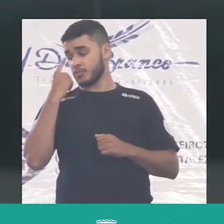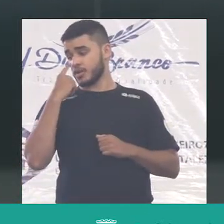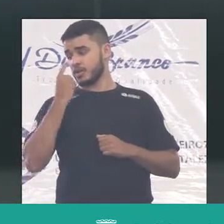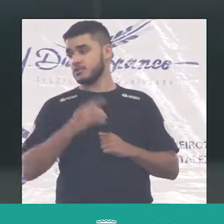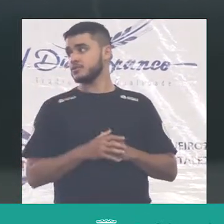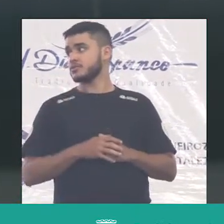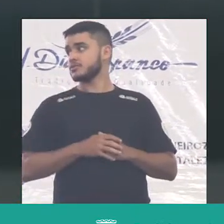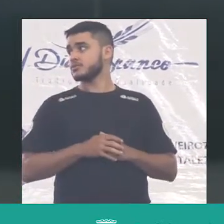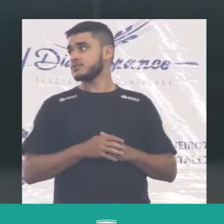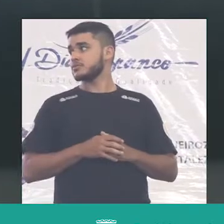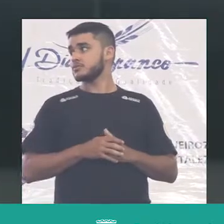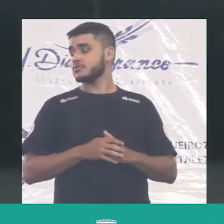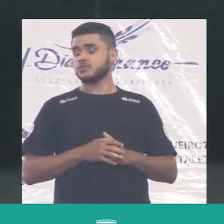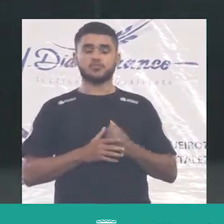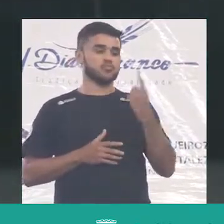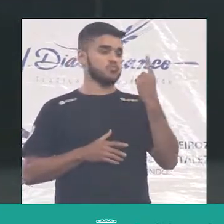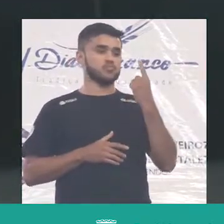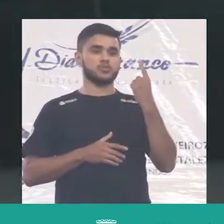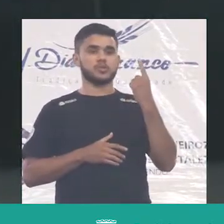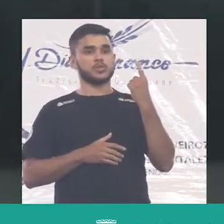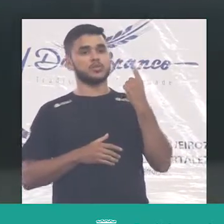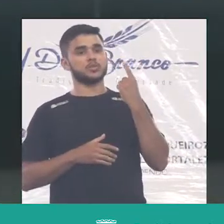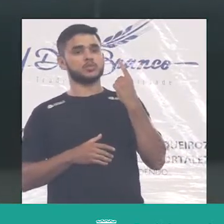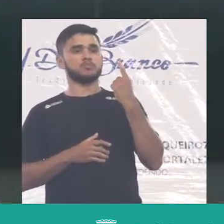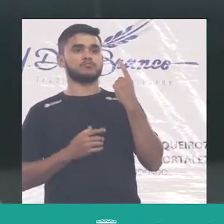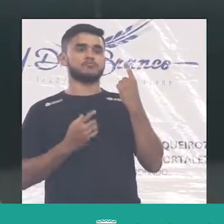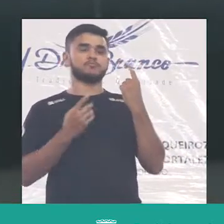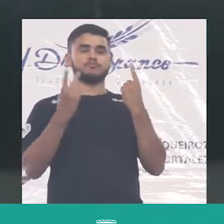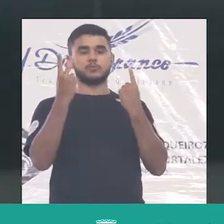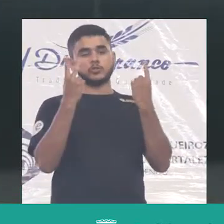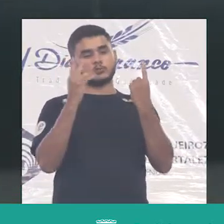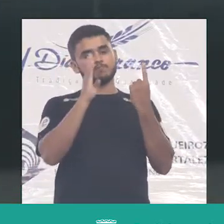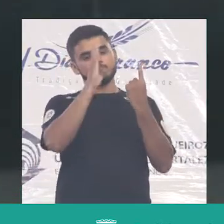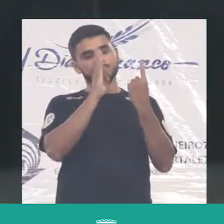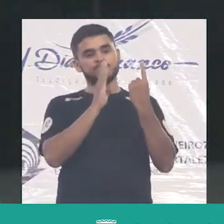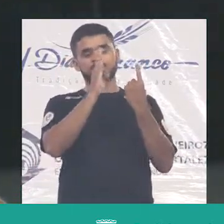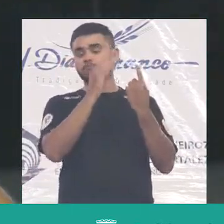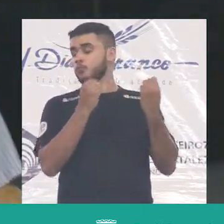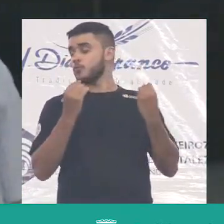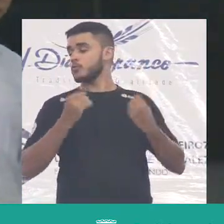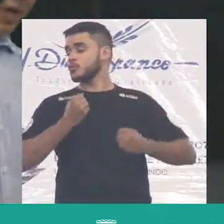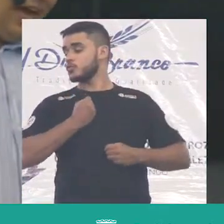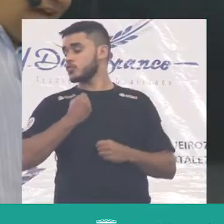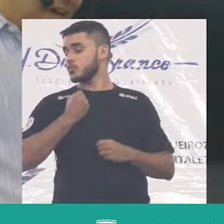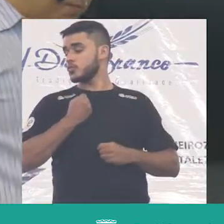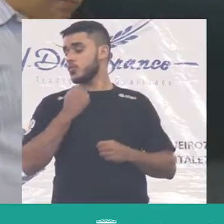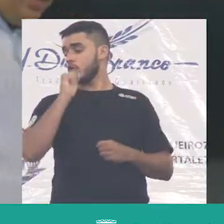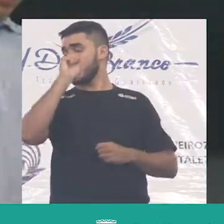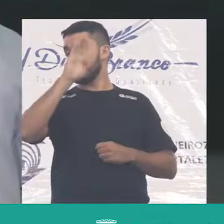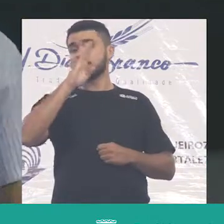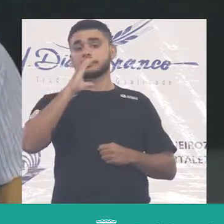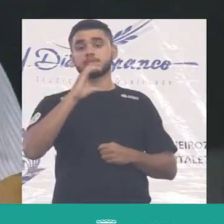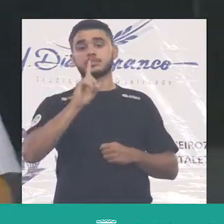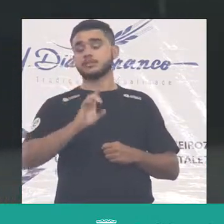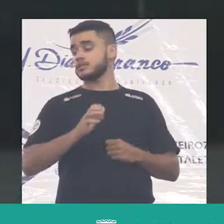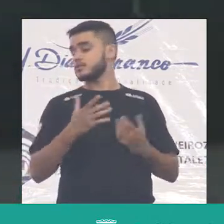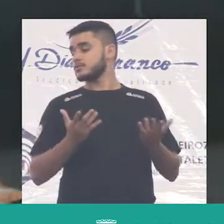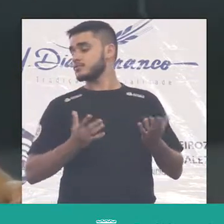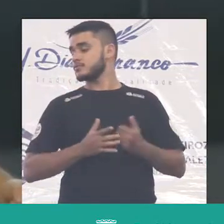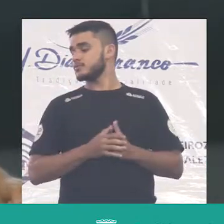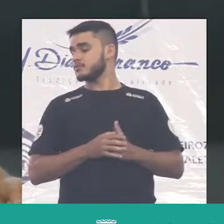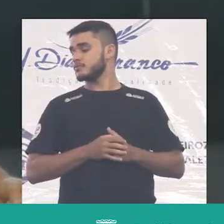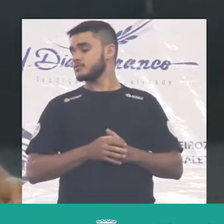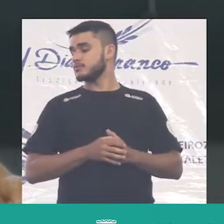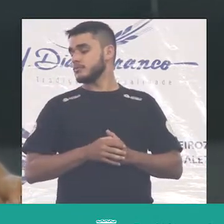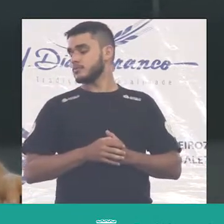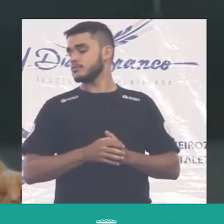para os itens, não pode nem ser 1 nem ser 2, mas tem que estar entre 1 e 2. Se vocês olharem, a questão do Enem